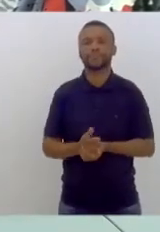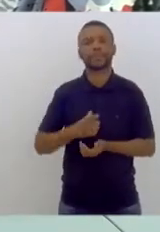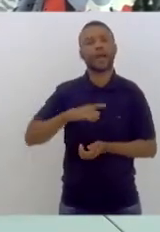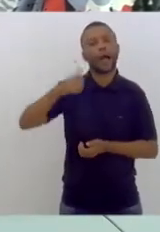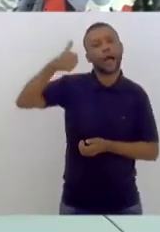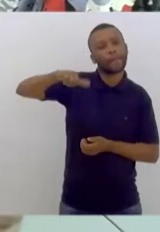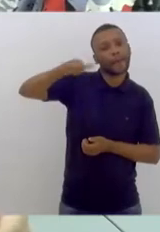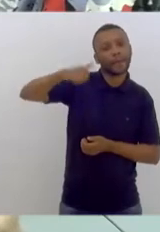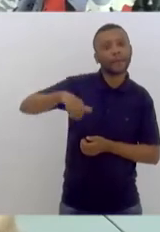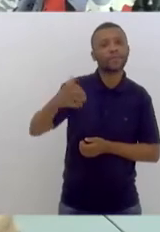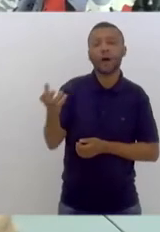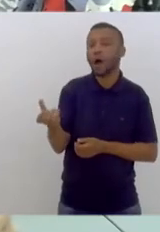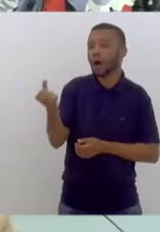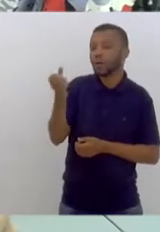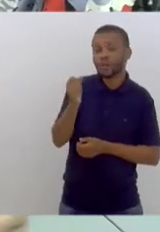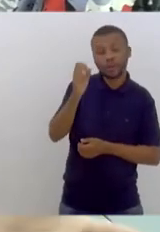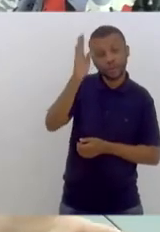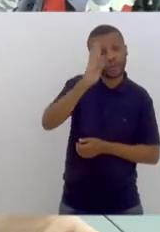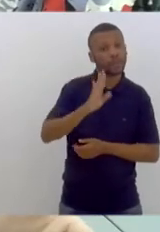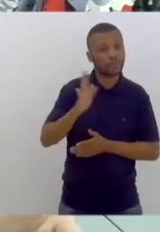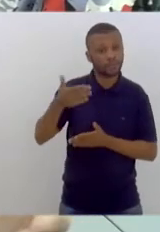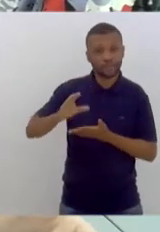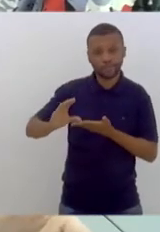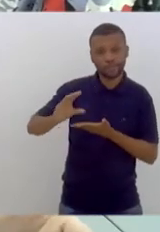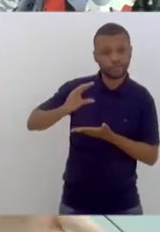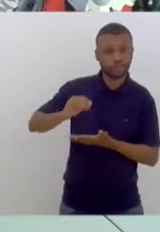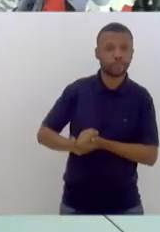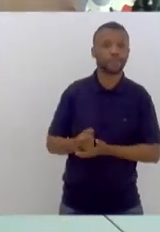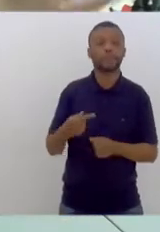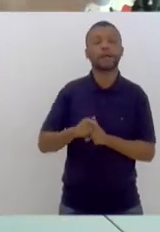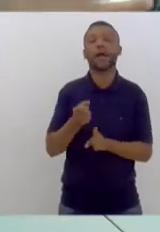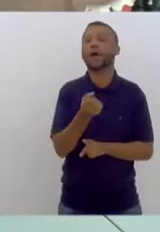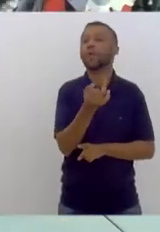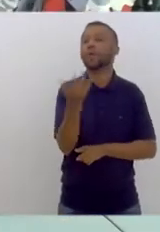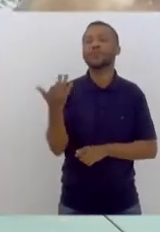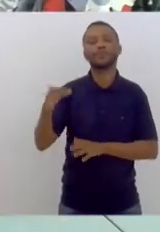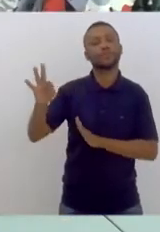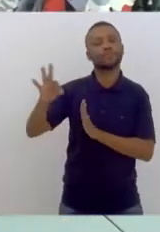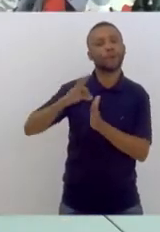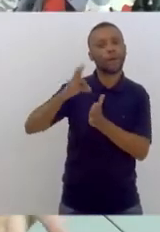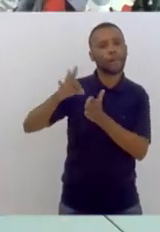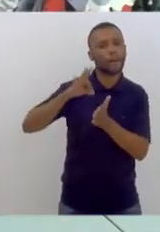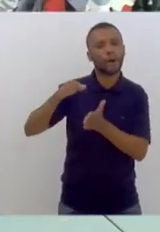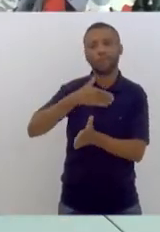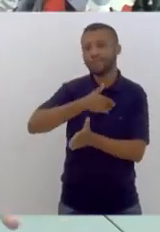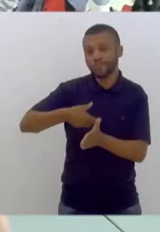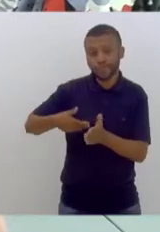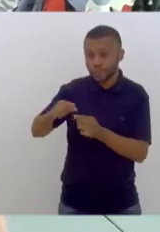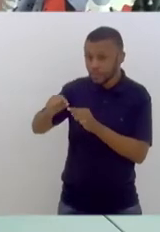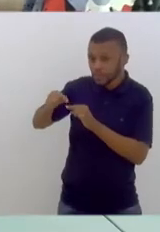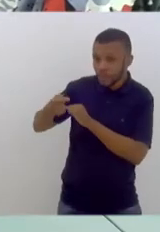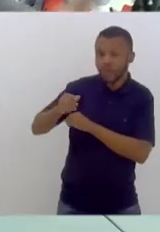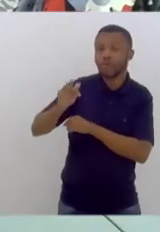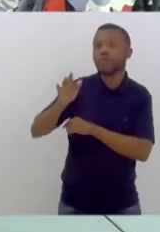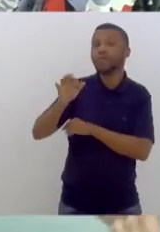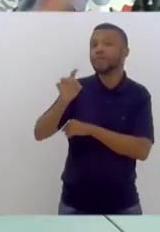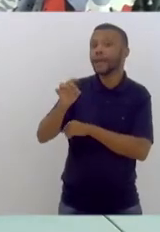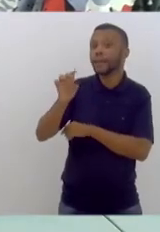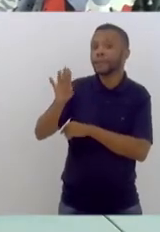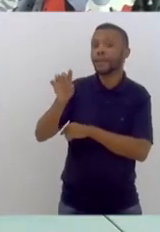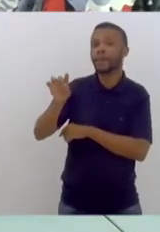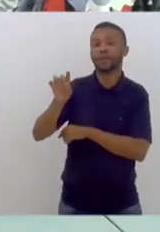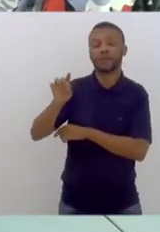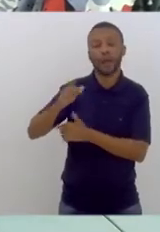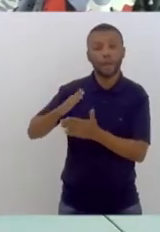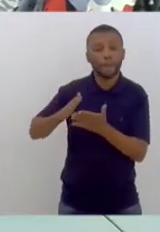Brasil, talvez seja melhor disso. E o tamanho da rede matrícula que todos os estados pós-novo Fundeb utilizam. Todos os estados que